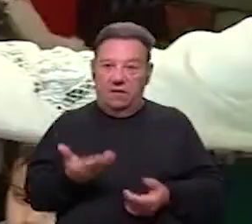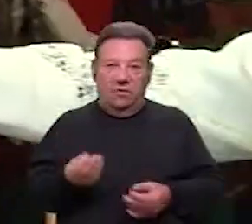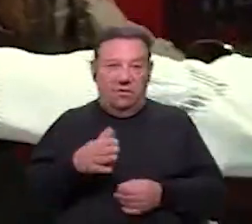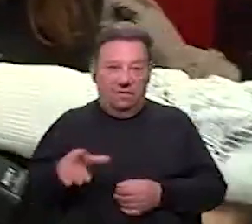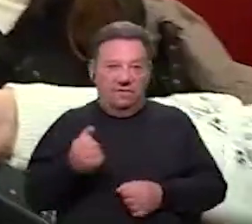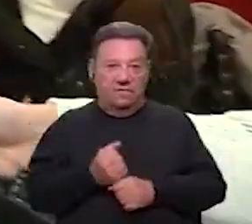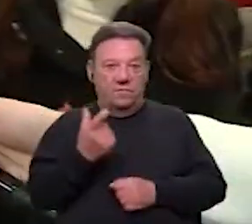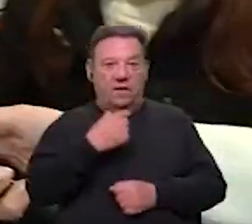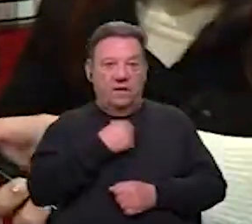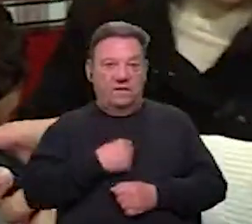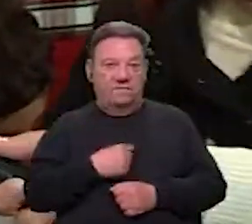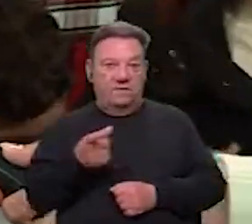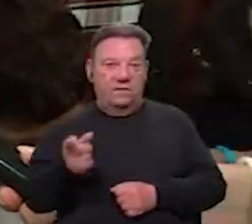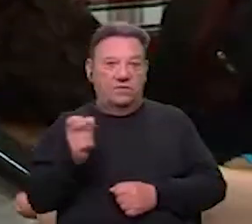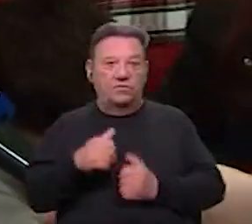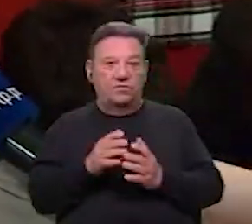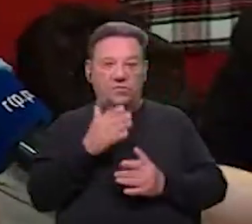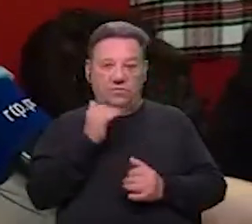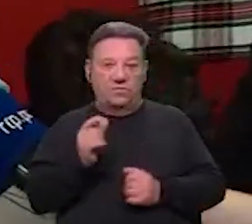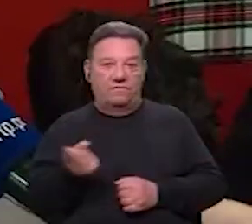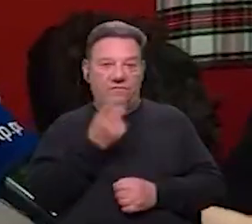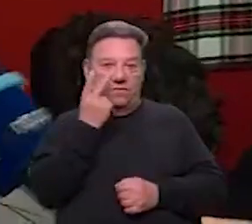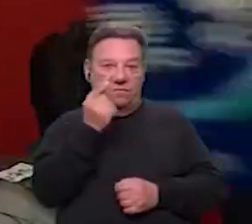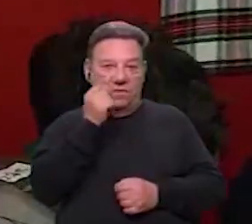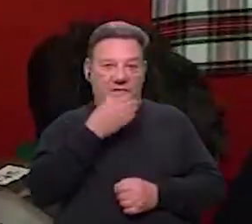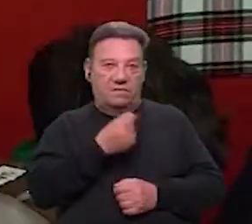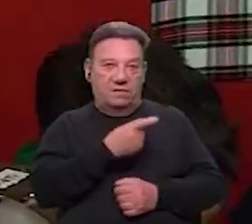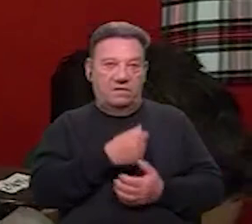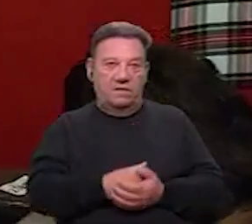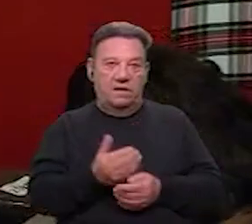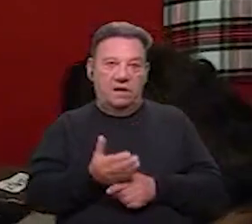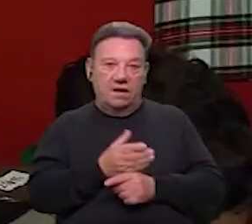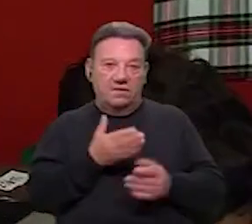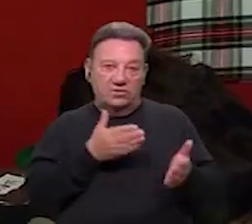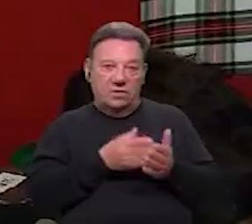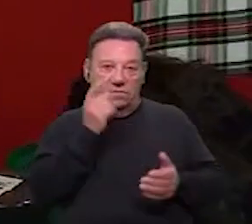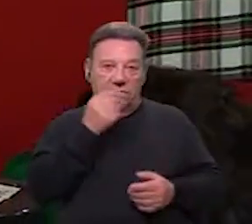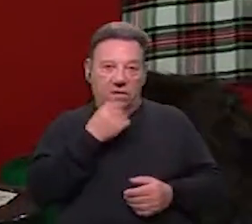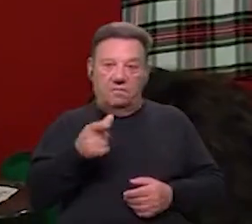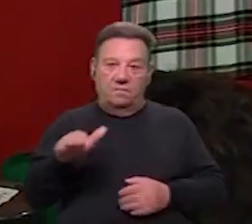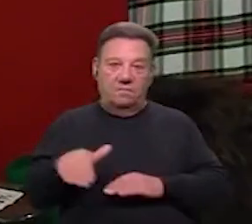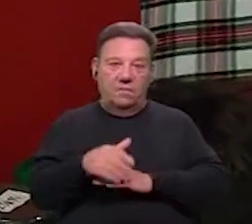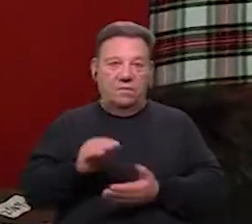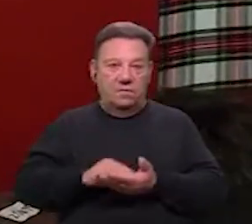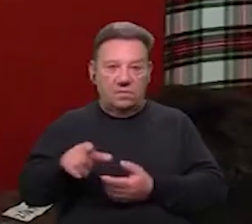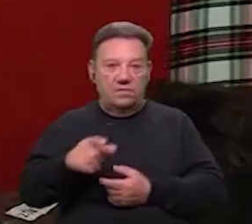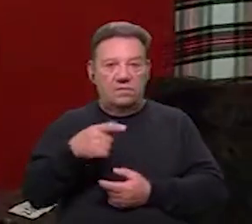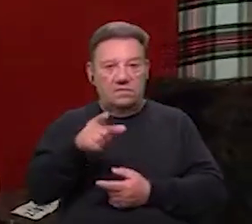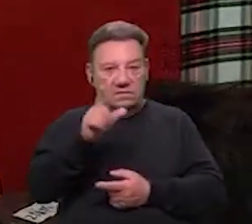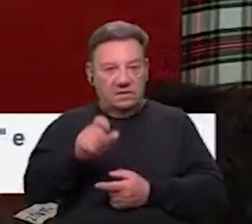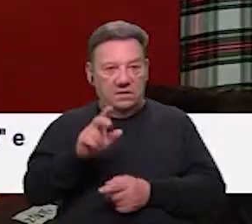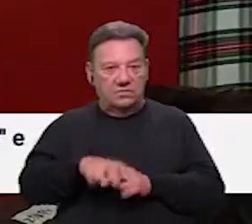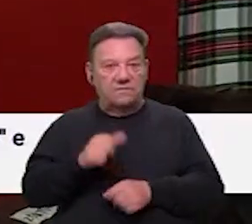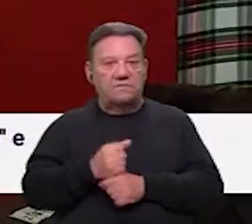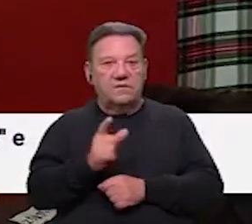fazer uma gravatazinha para irem todos bonitos ver o Pai Natal. Mas antes de chegarem ao Pai Natal, passam por um gabinete onde vocês estão. O que é